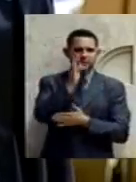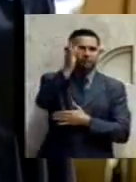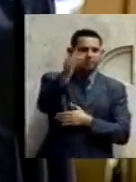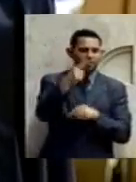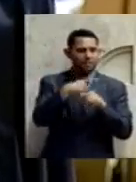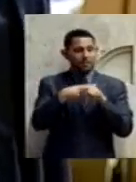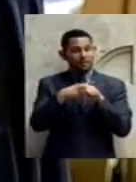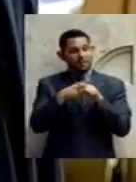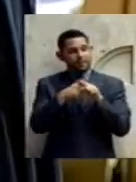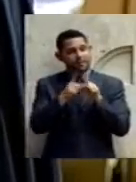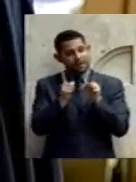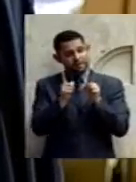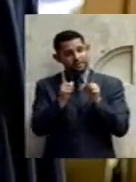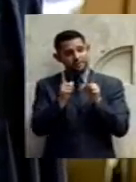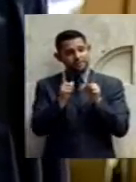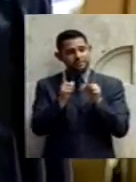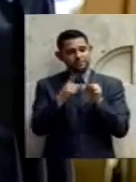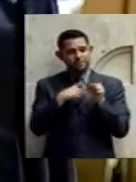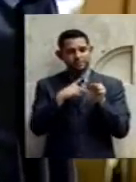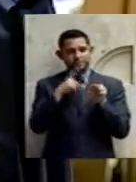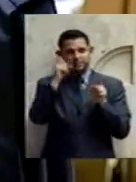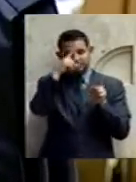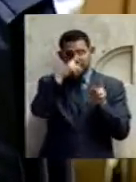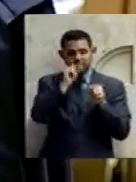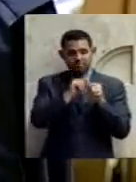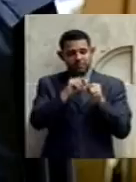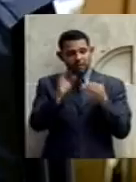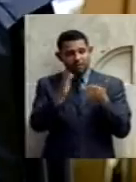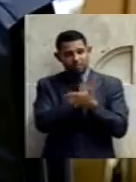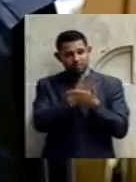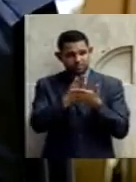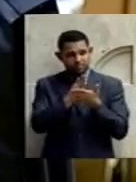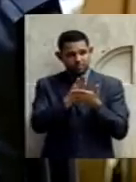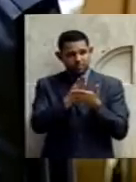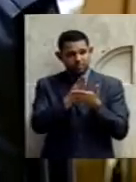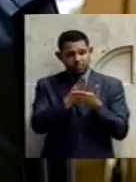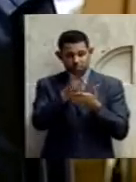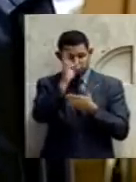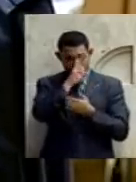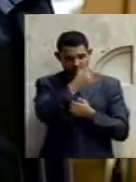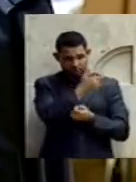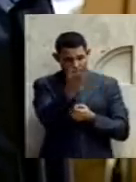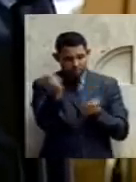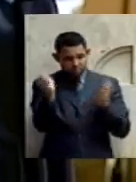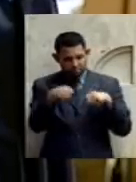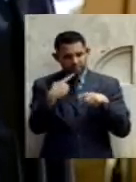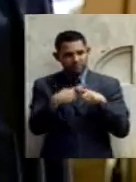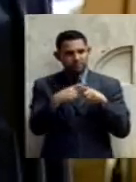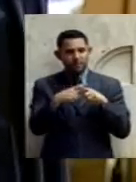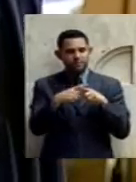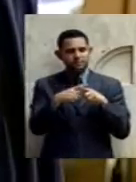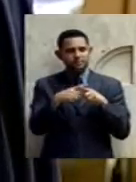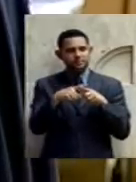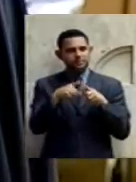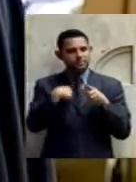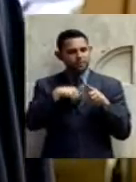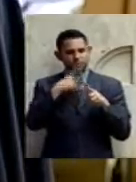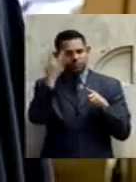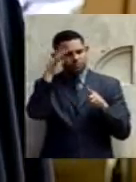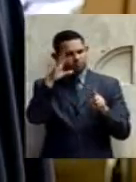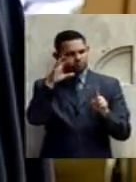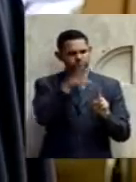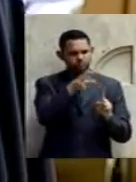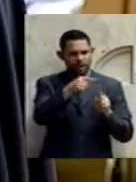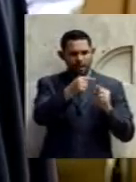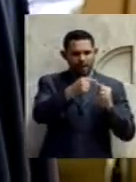roupagem e muito mais sofisticados, consumindo o tempo precioso desta Corte e da Justiça em nosso país, se não atacarmos a